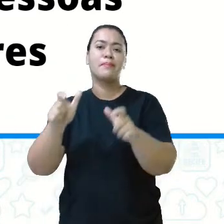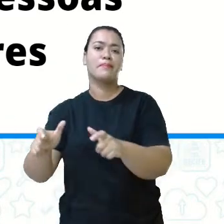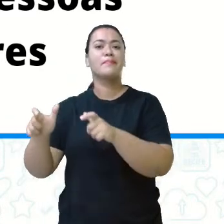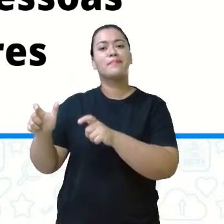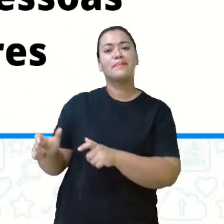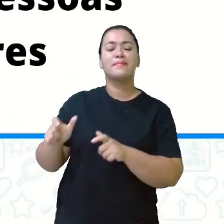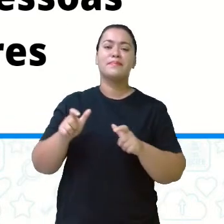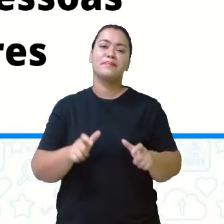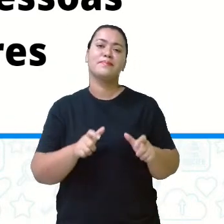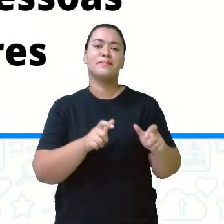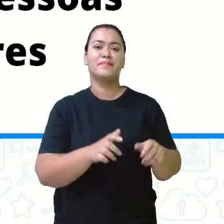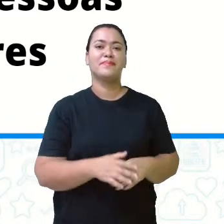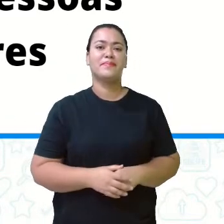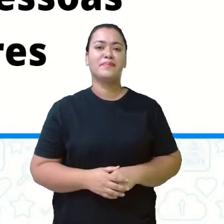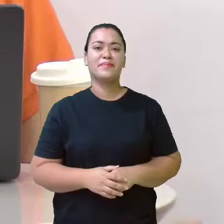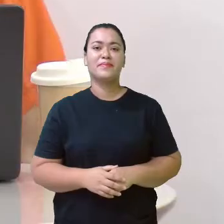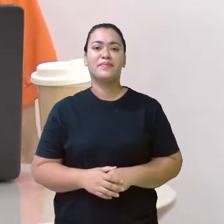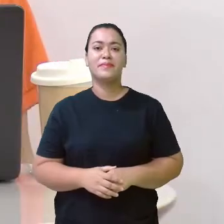lugares.